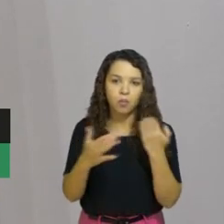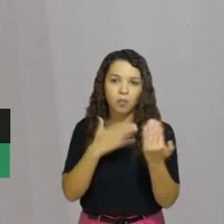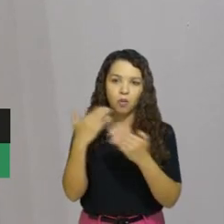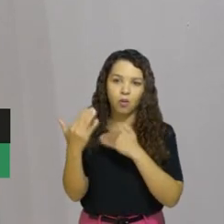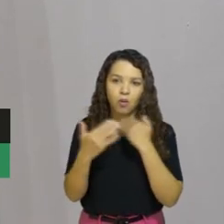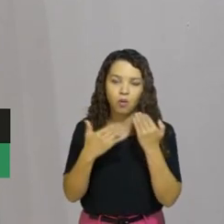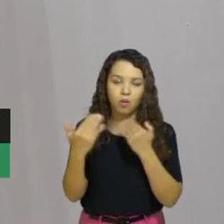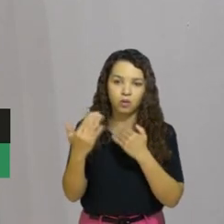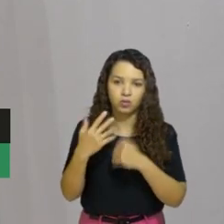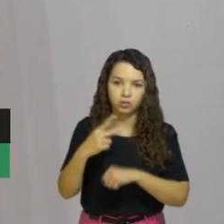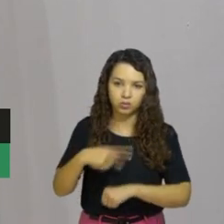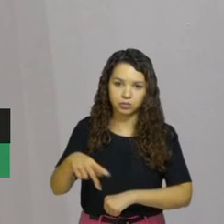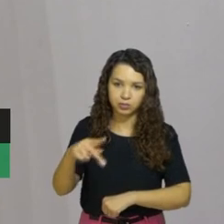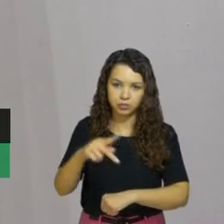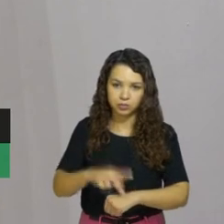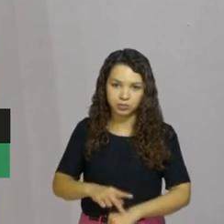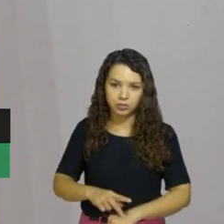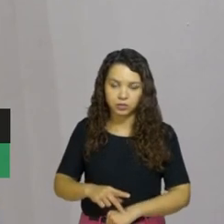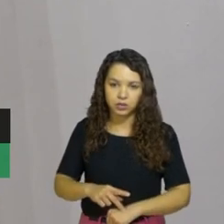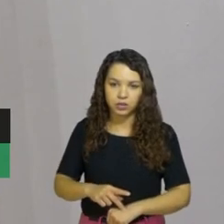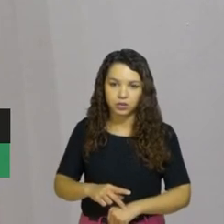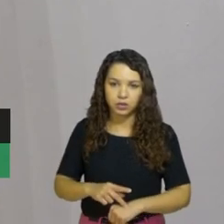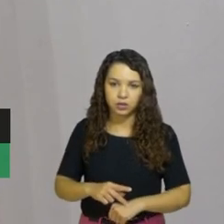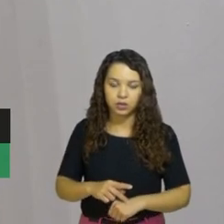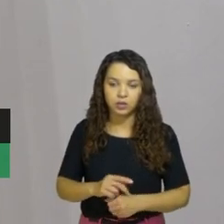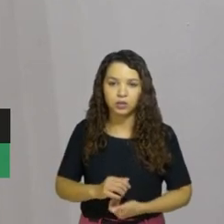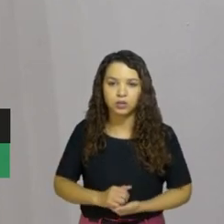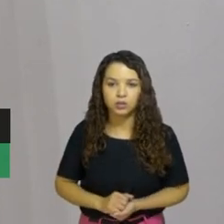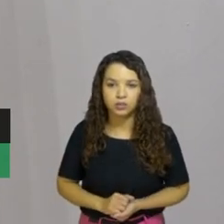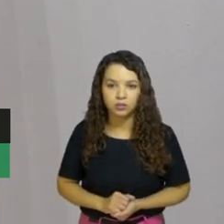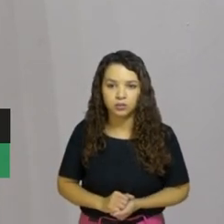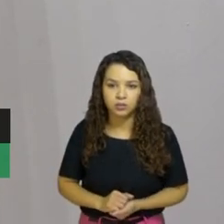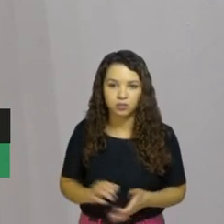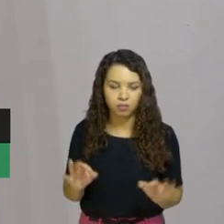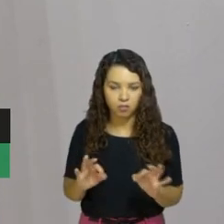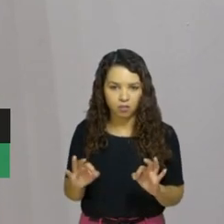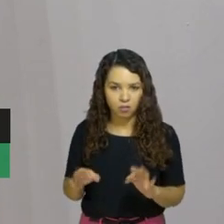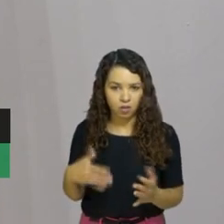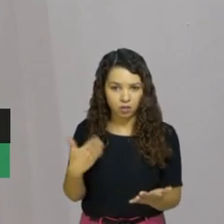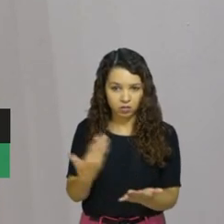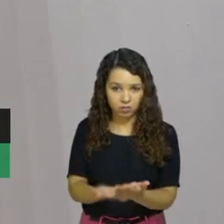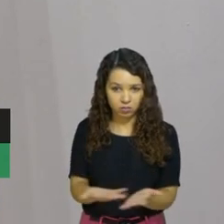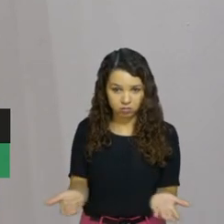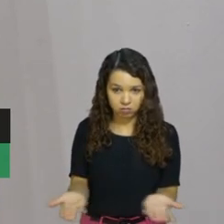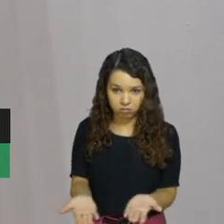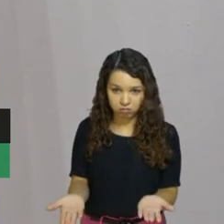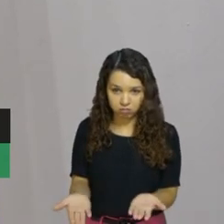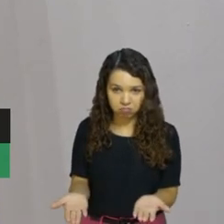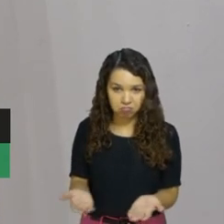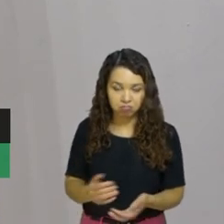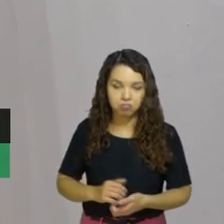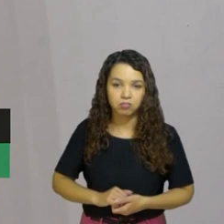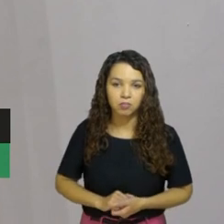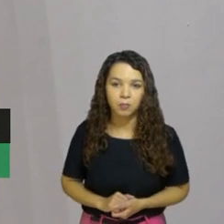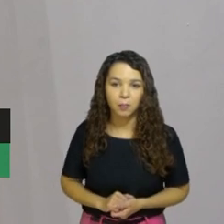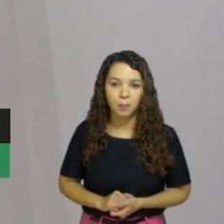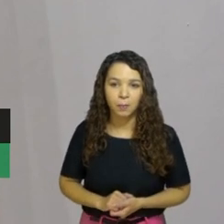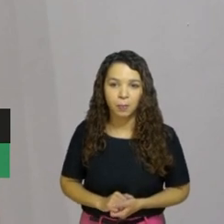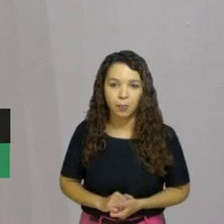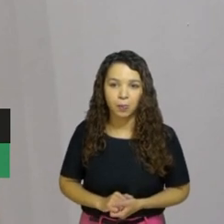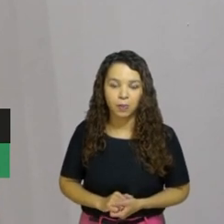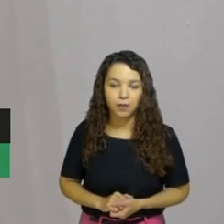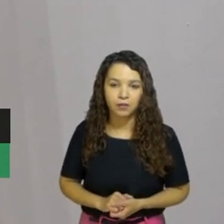país. Nenhuma chegou a este montante. O tamanho